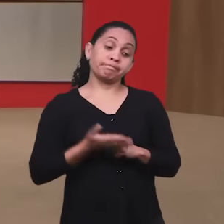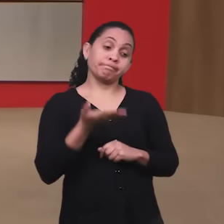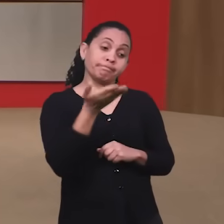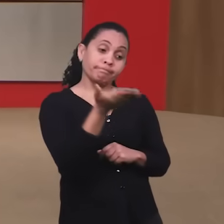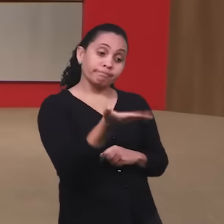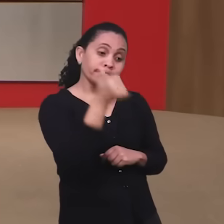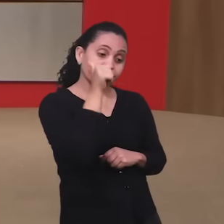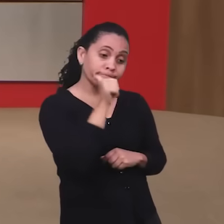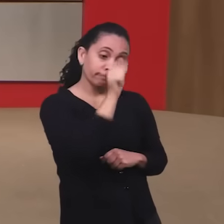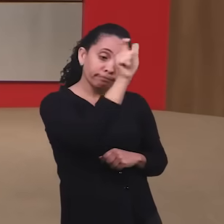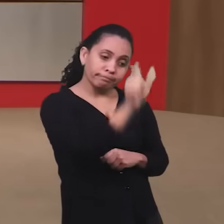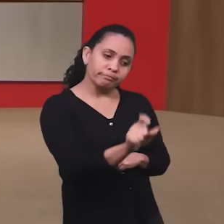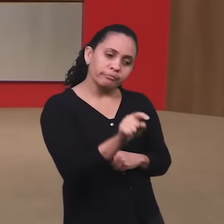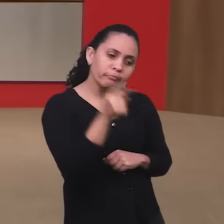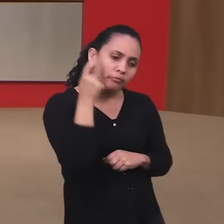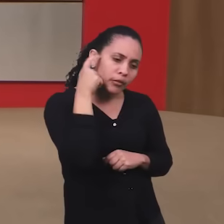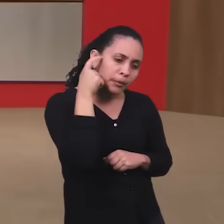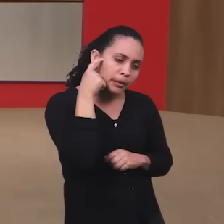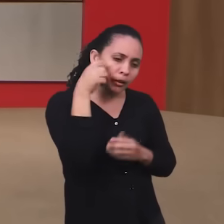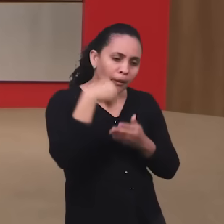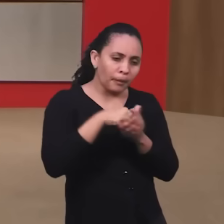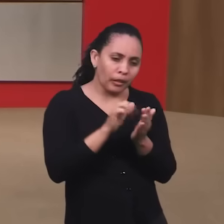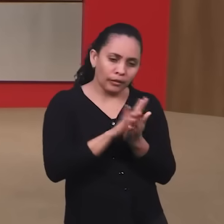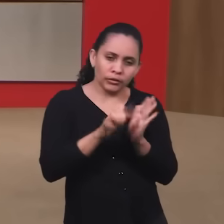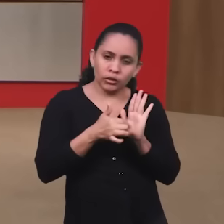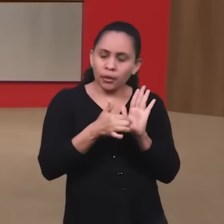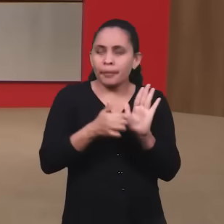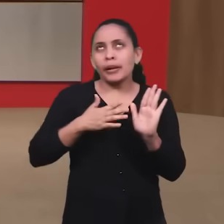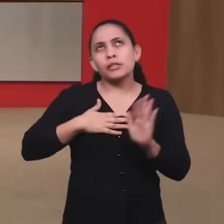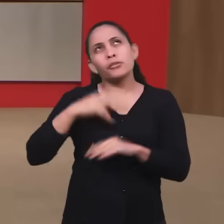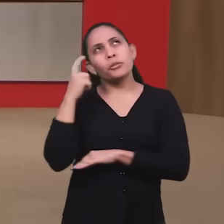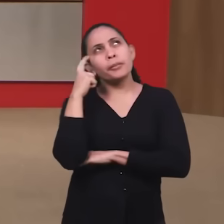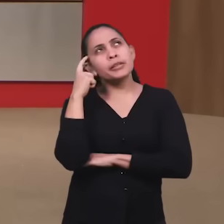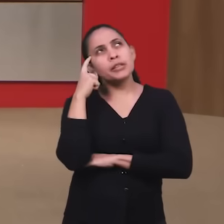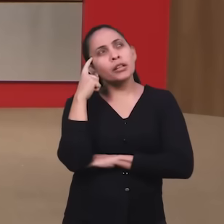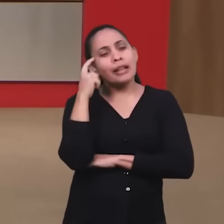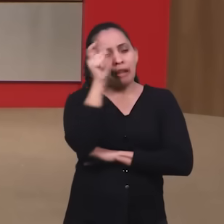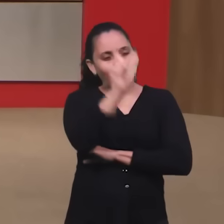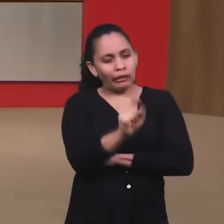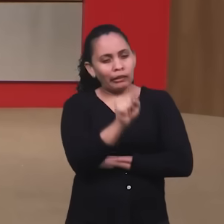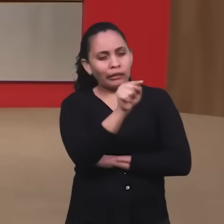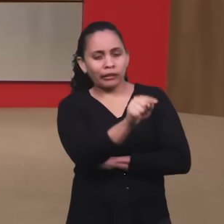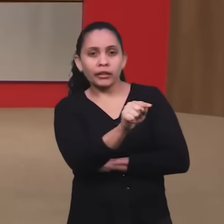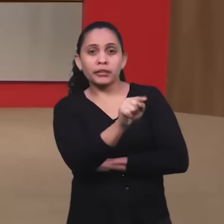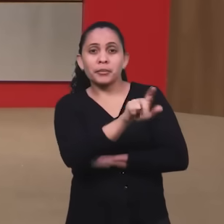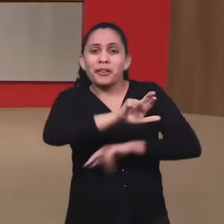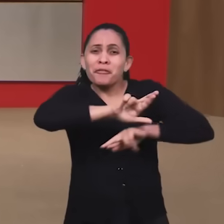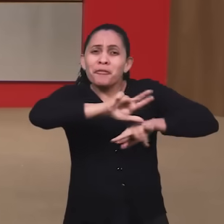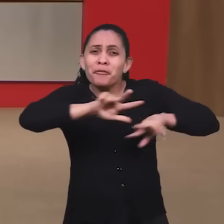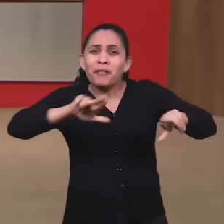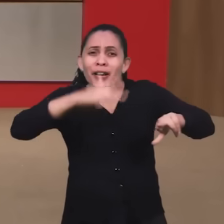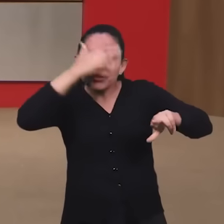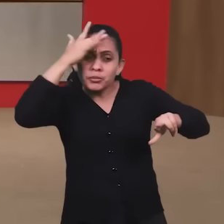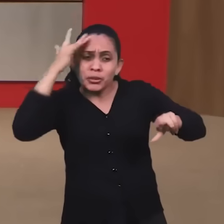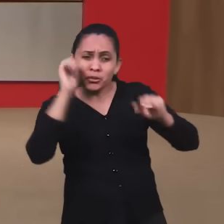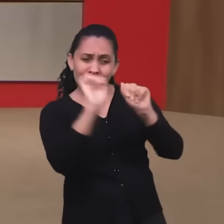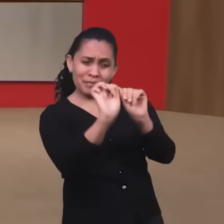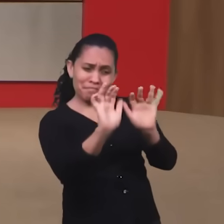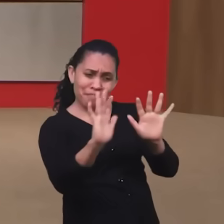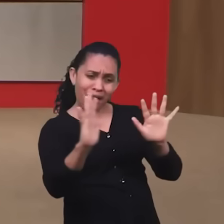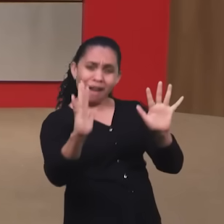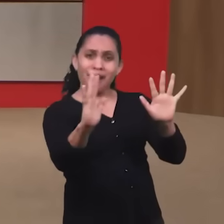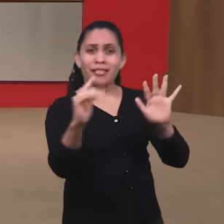Aquela mulher, eu imagino, não está na palavra, mas eu imagino, não somente ela, mas as demais pessoas